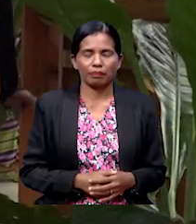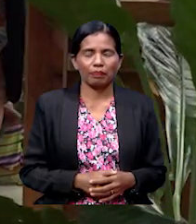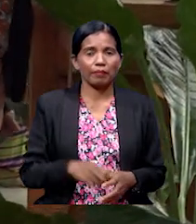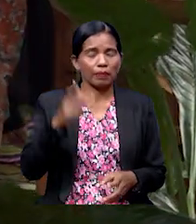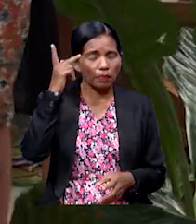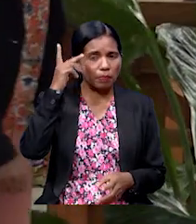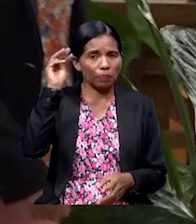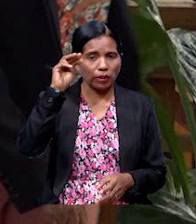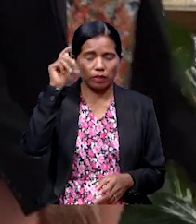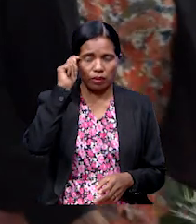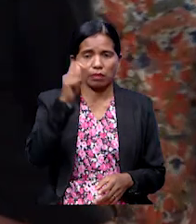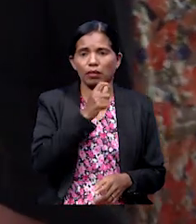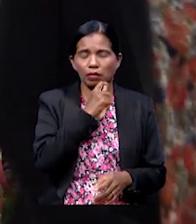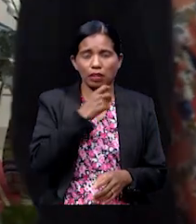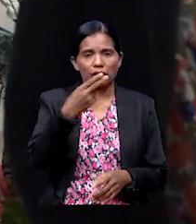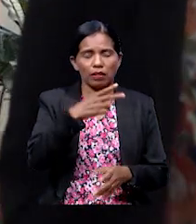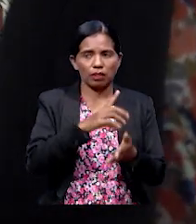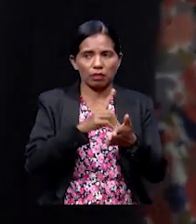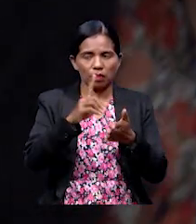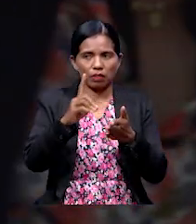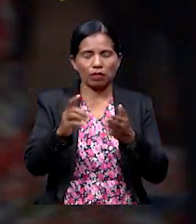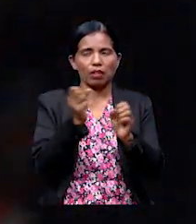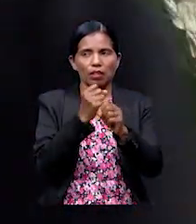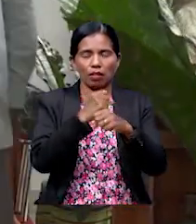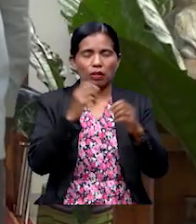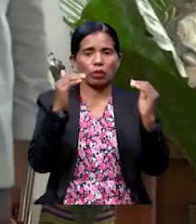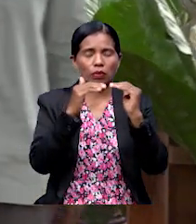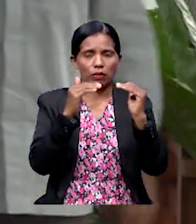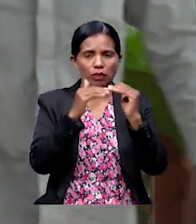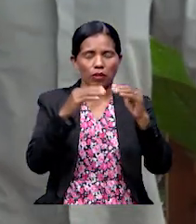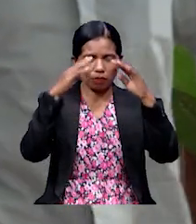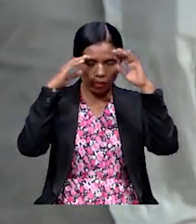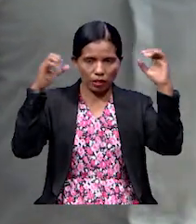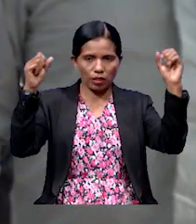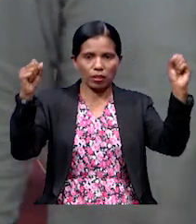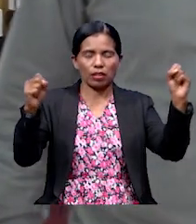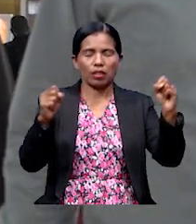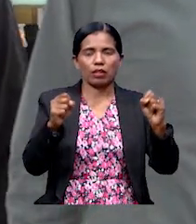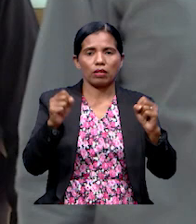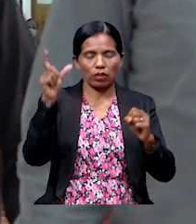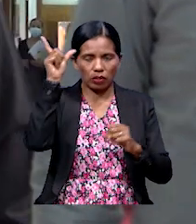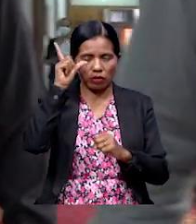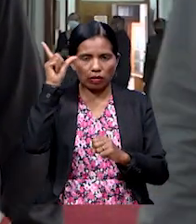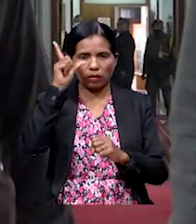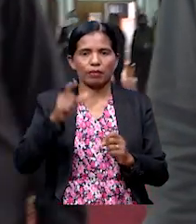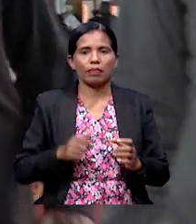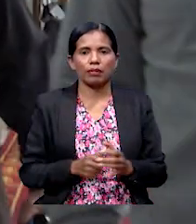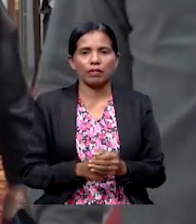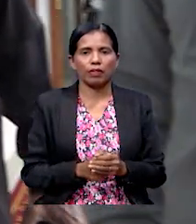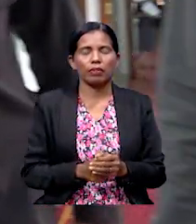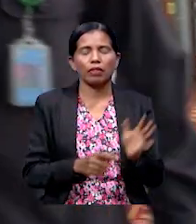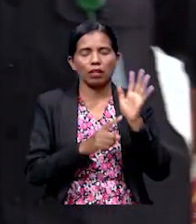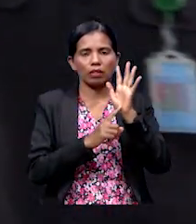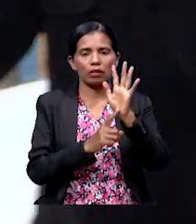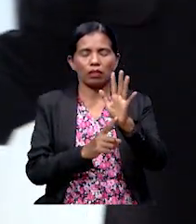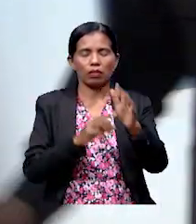Primeiro-Ministro Toromatan Ruak e quinta semana né, ao encontro semanal com o Presidente da República, Francisco Guterres Lolo, o informa com